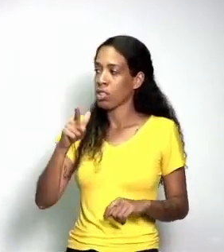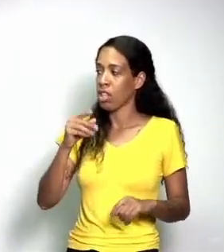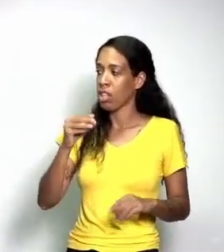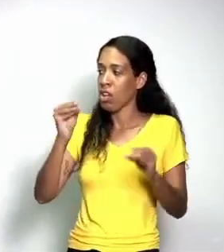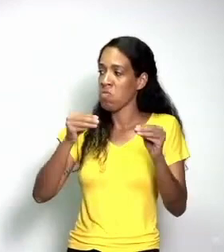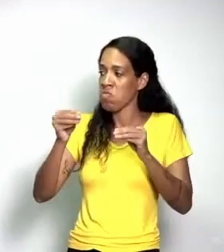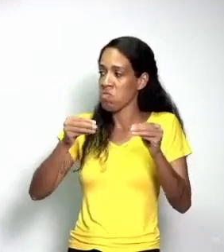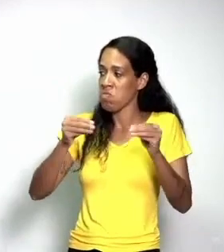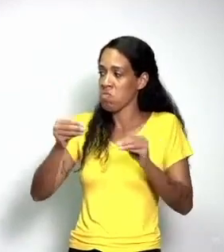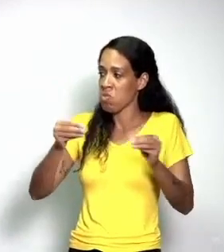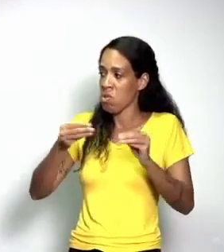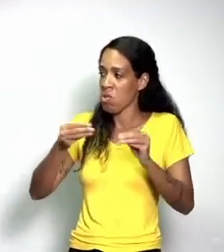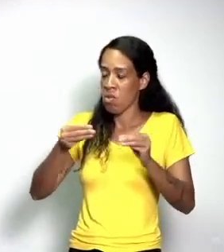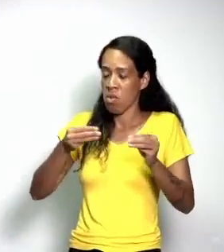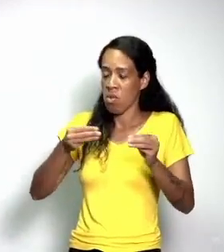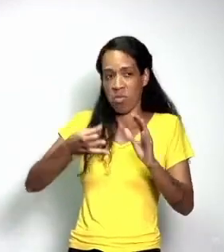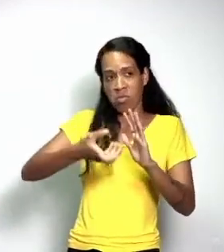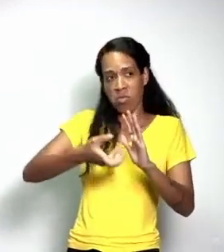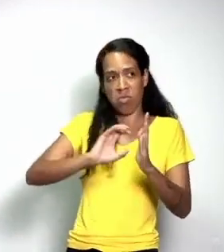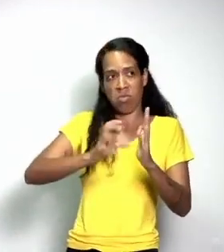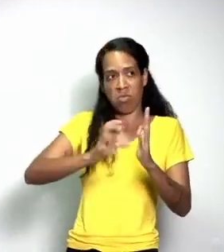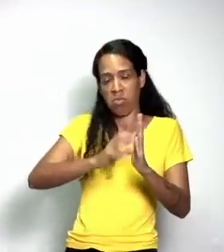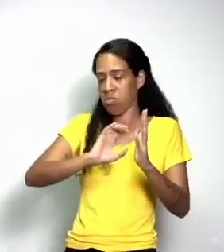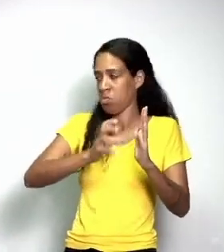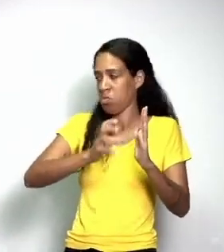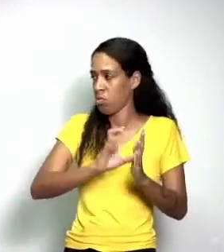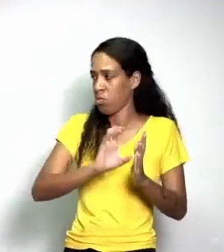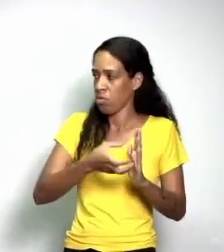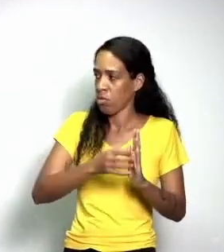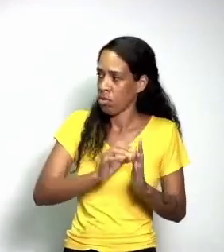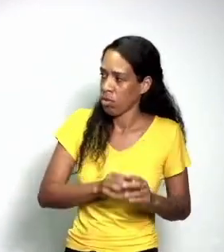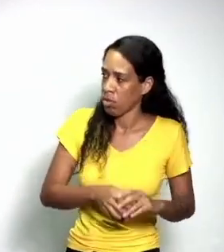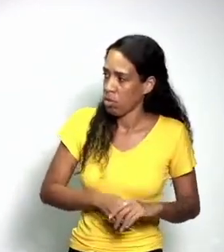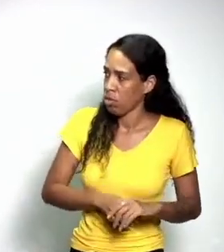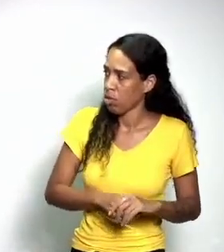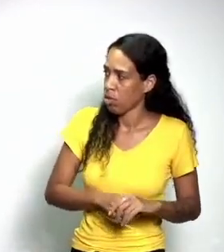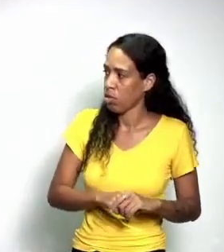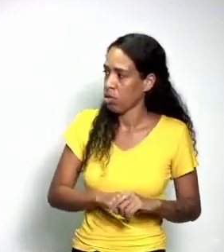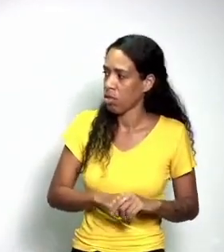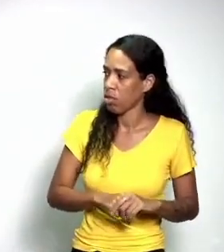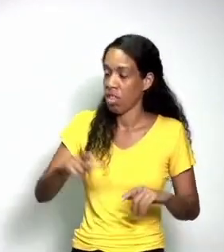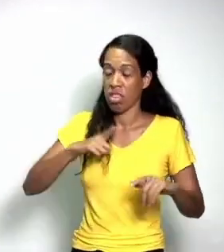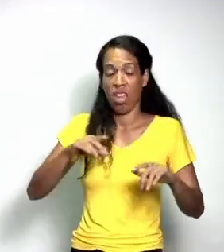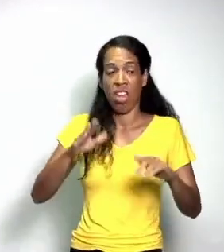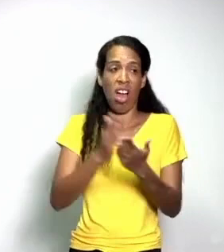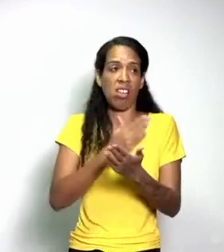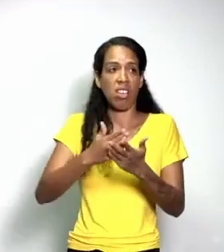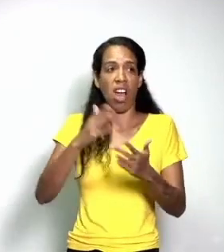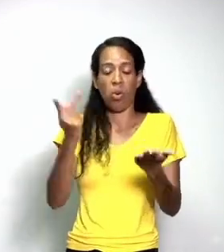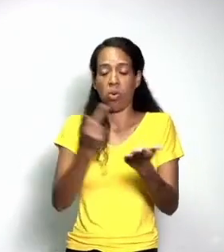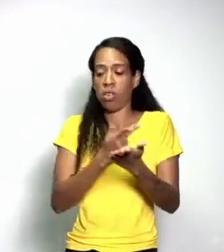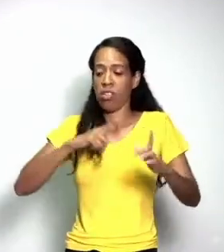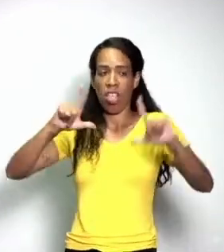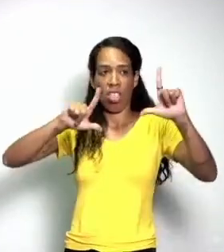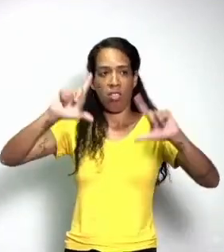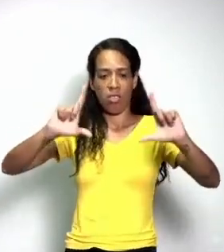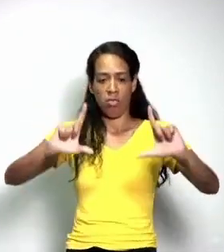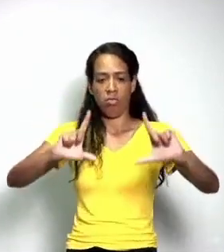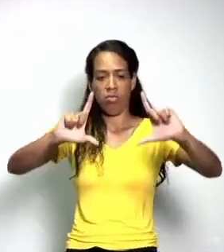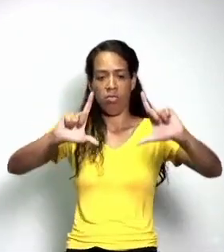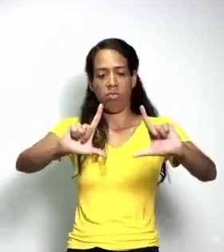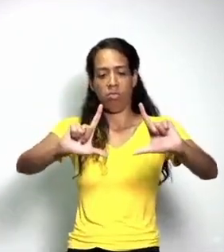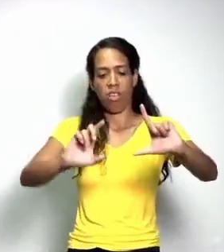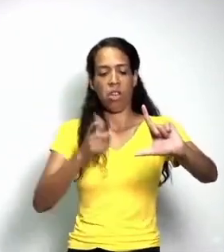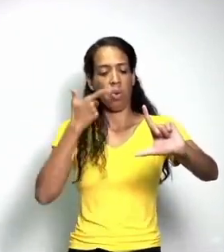não precisar ter esse espaço sempre. Aí isso é muito útil, porque em várias situações é isso. Eu teria um monitor aqui, por exemplo, que não deixaria